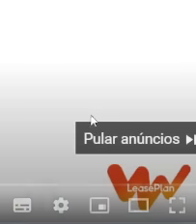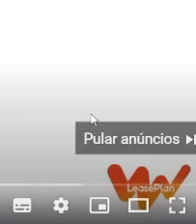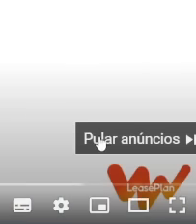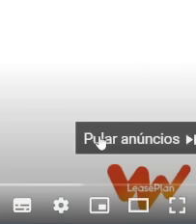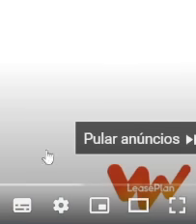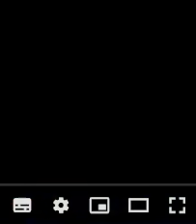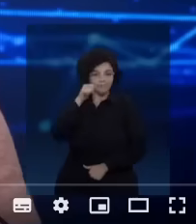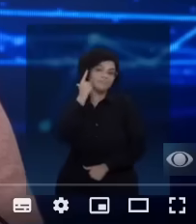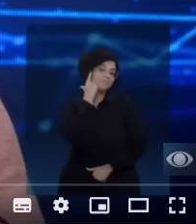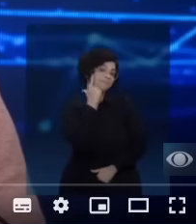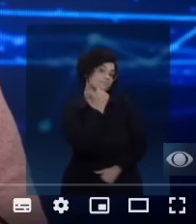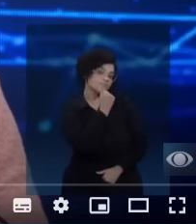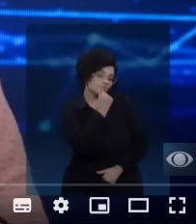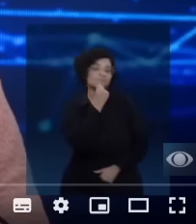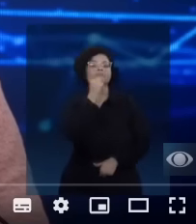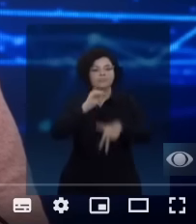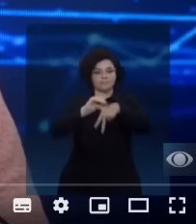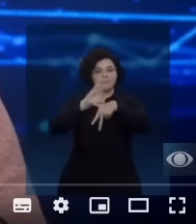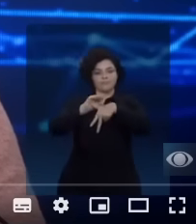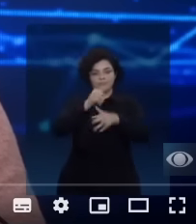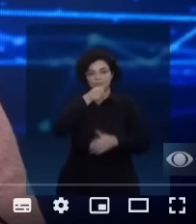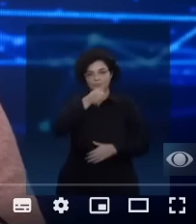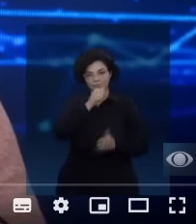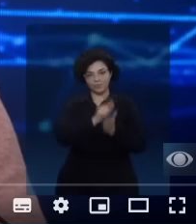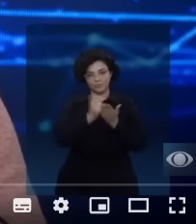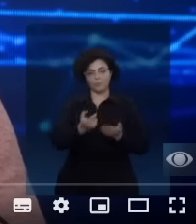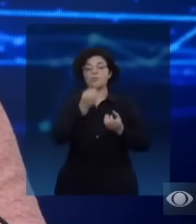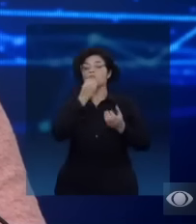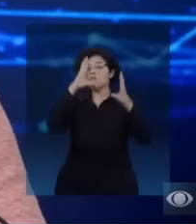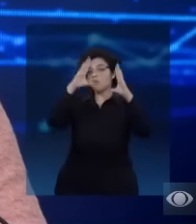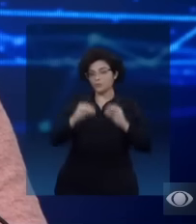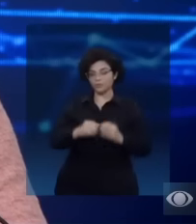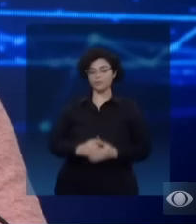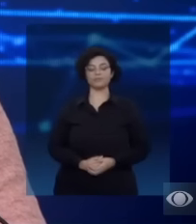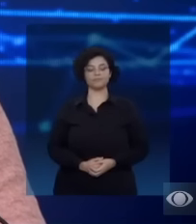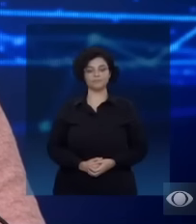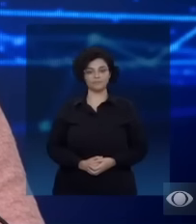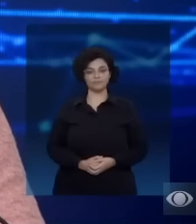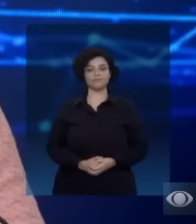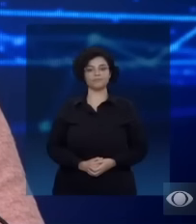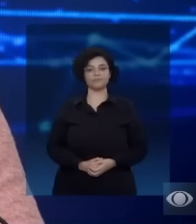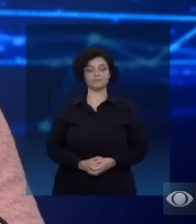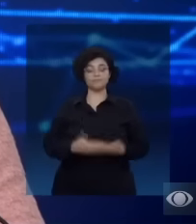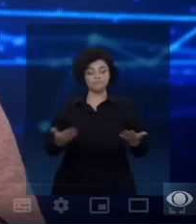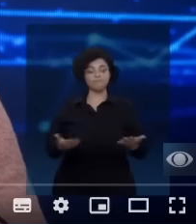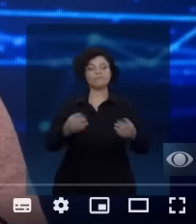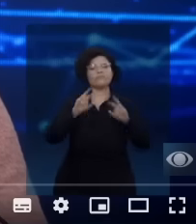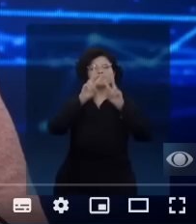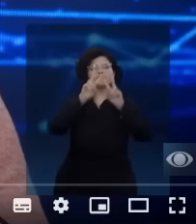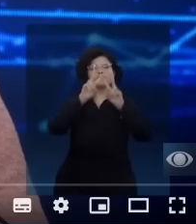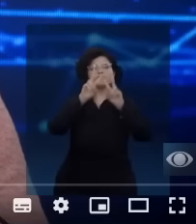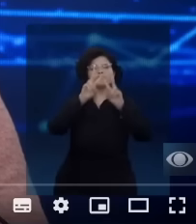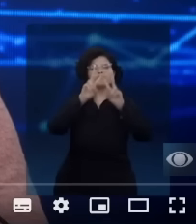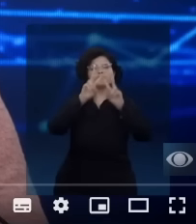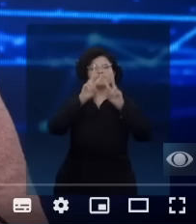resolvido Já aquilo tinha de resolvido boaço. essa voz. Vamos ver aqui, ó. Candidatos, boa noite a todos. A minha pergunta é sobre a relação entre os poderes.